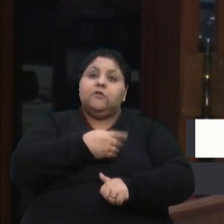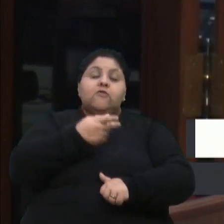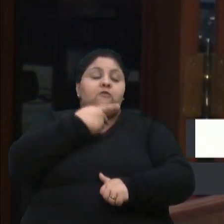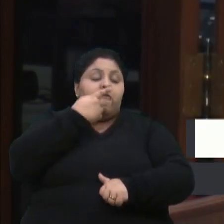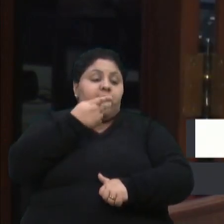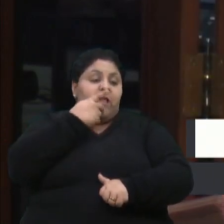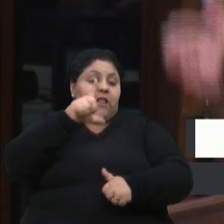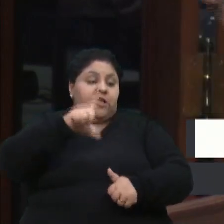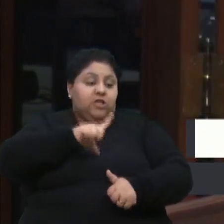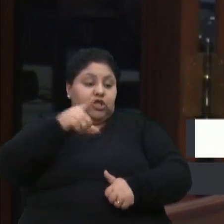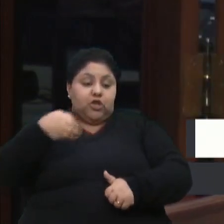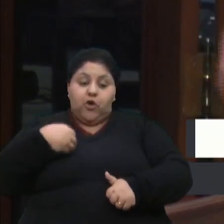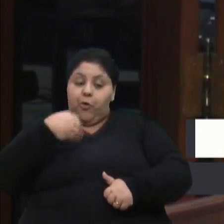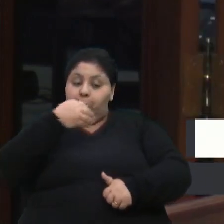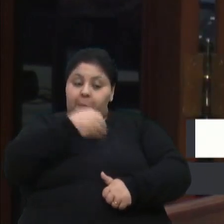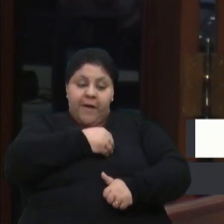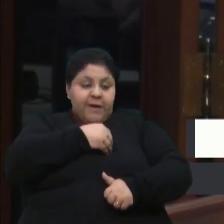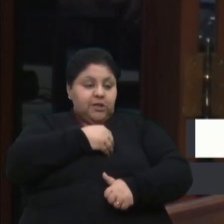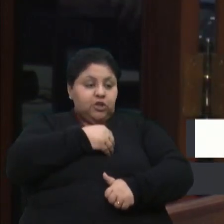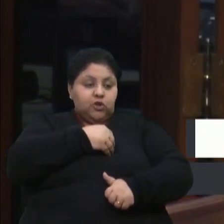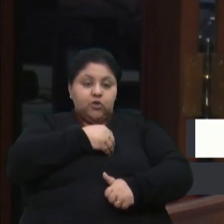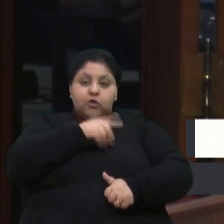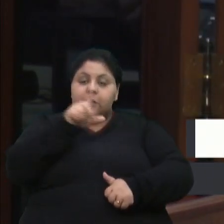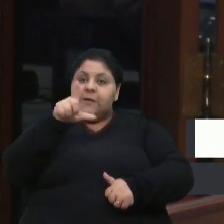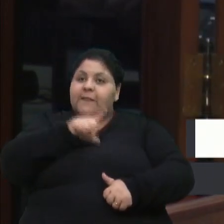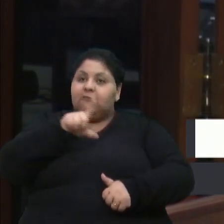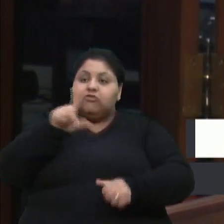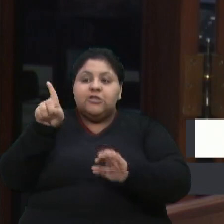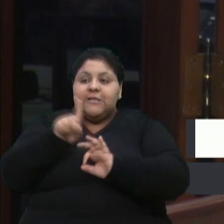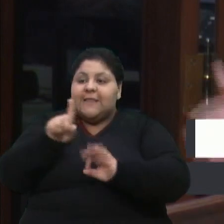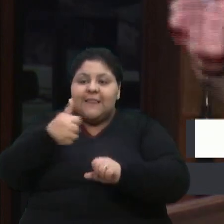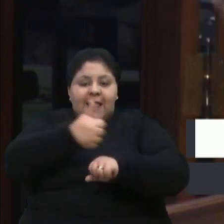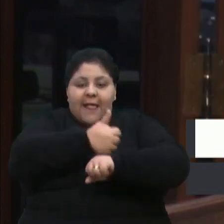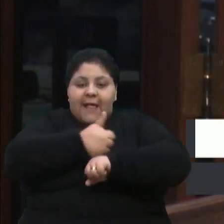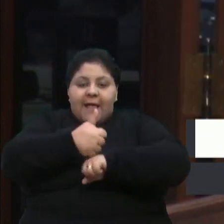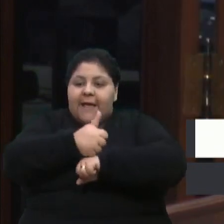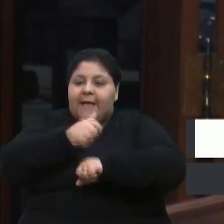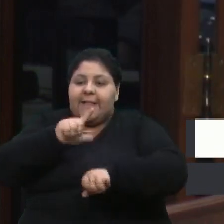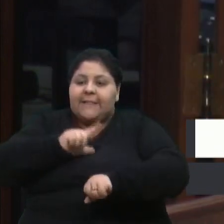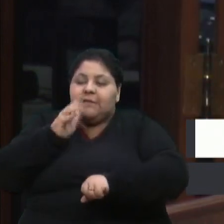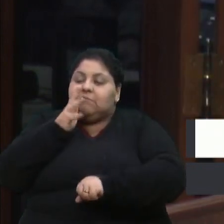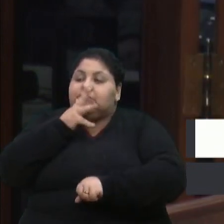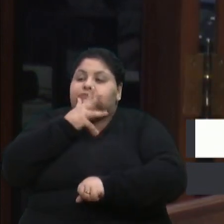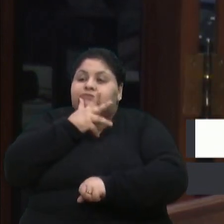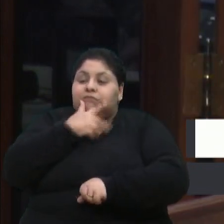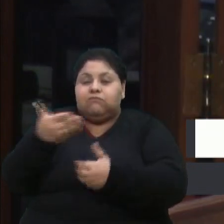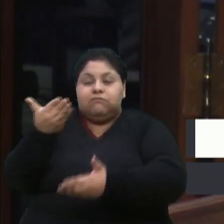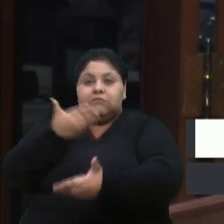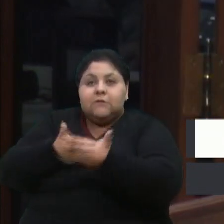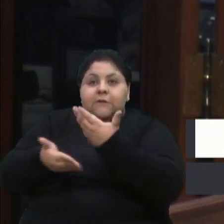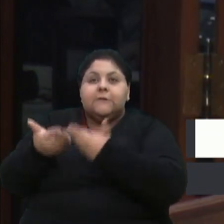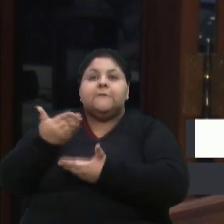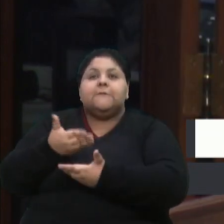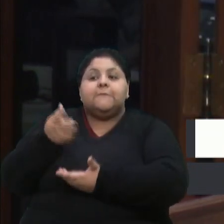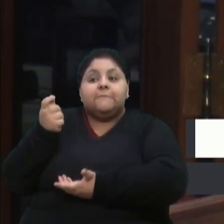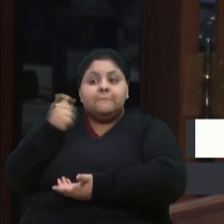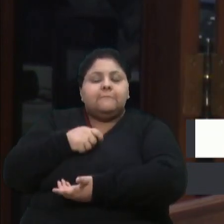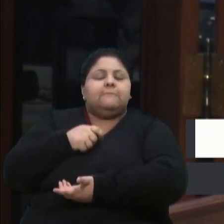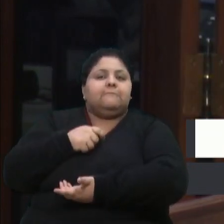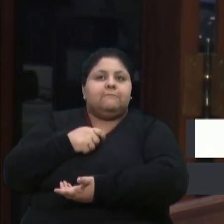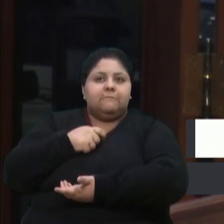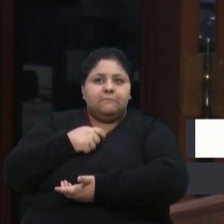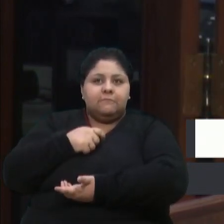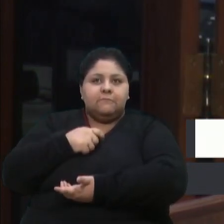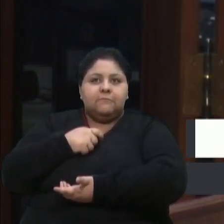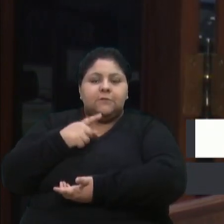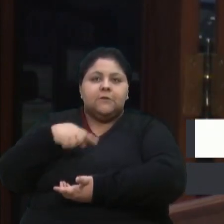não estavam lá, as pessoas têm demora para atendimento, as pessoas não têm o atendimento necessário, e